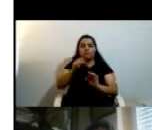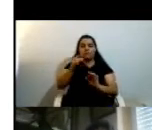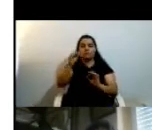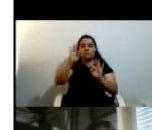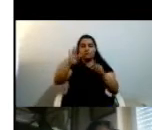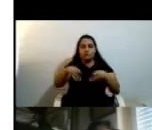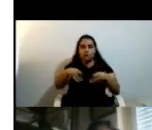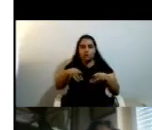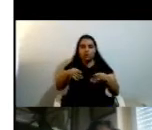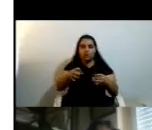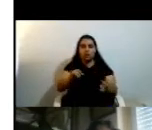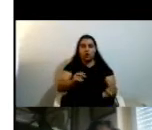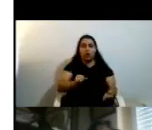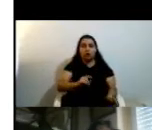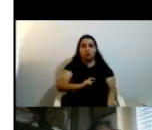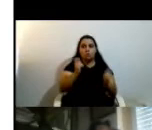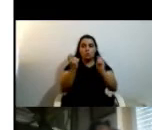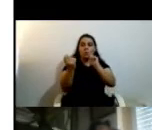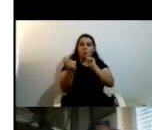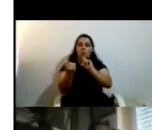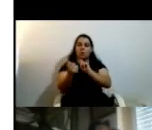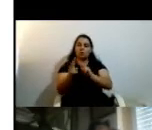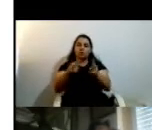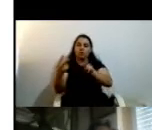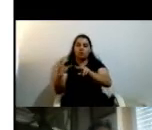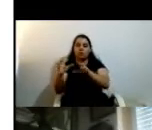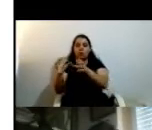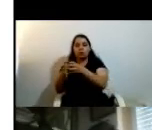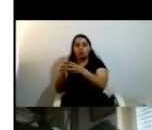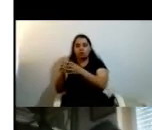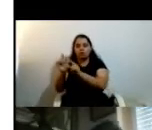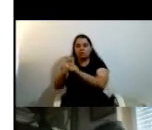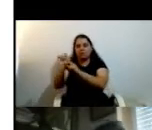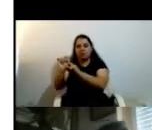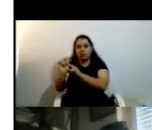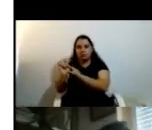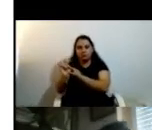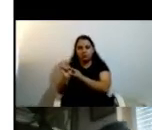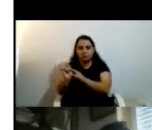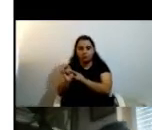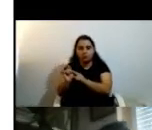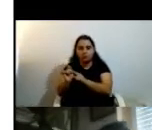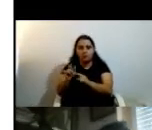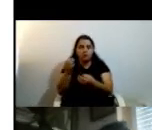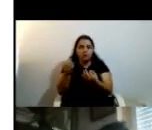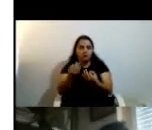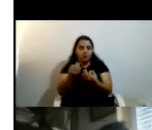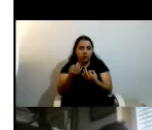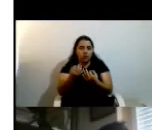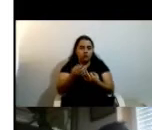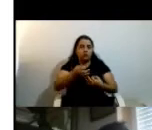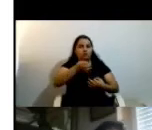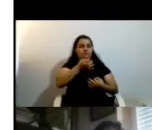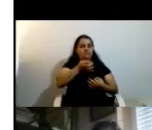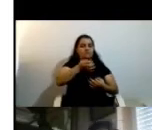uma terceira dimensão, que, de certo modo, sintetiza as duas anteriores, é que, apesar das roupagens e uma discursividade cada vez maior de uma